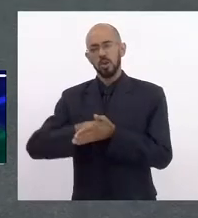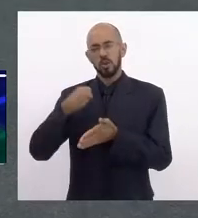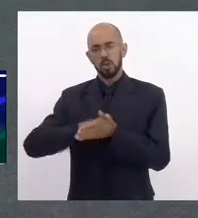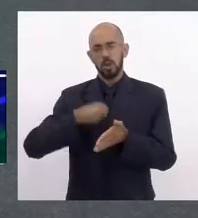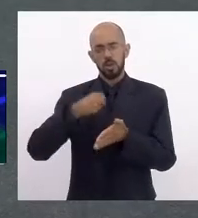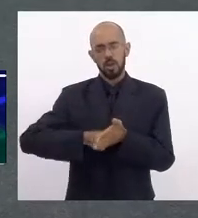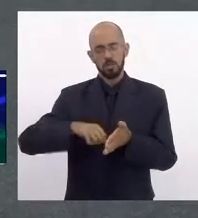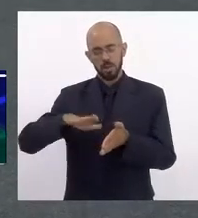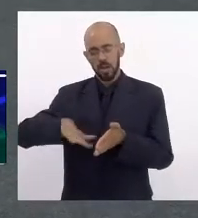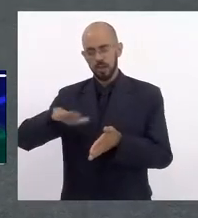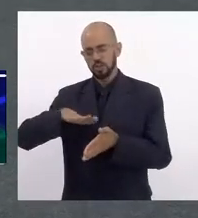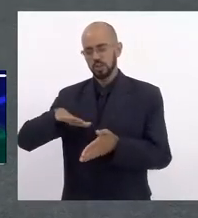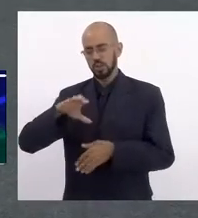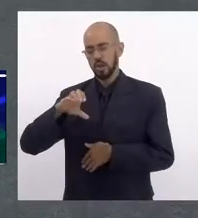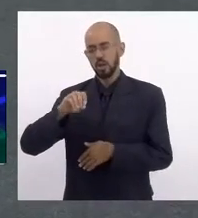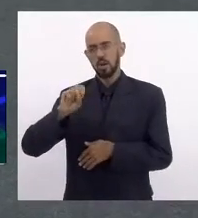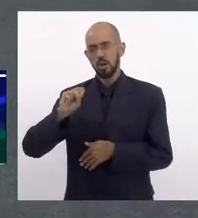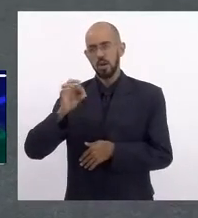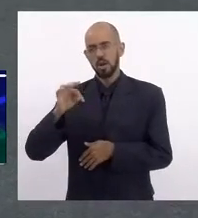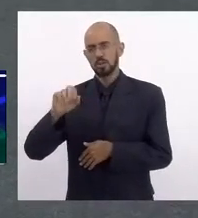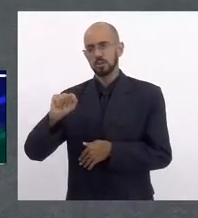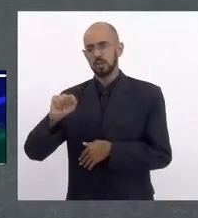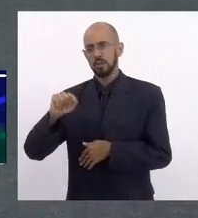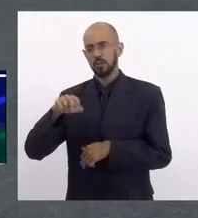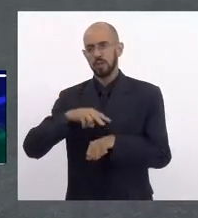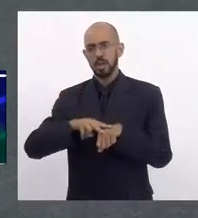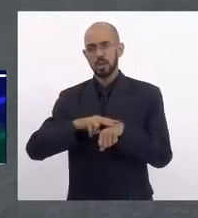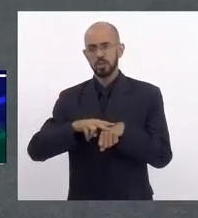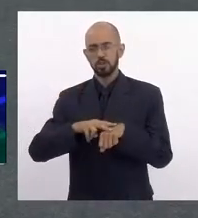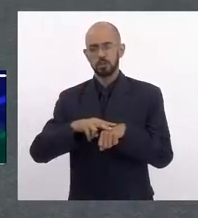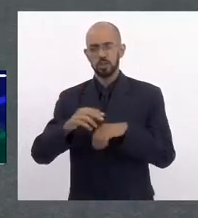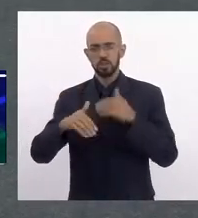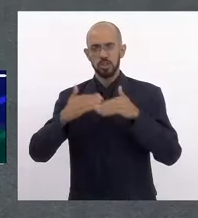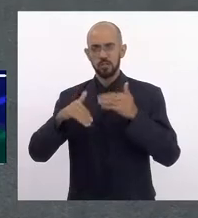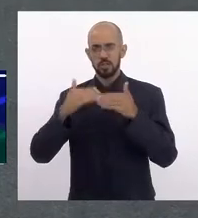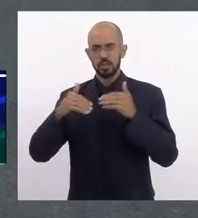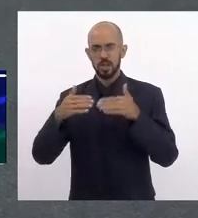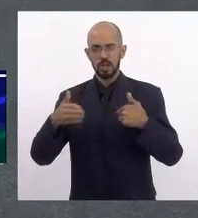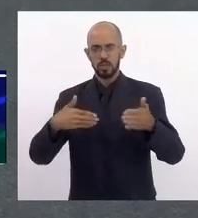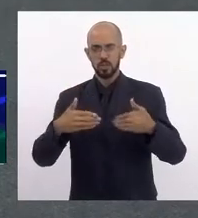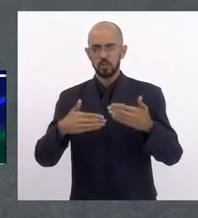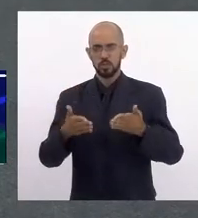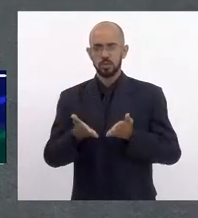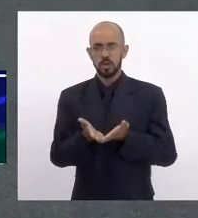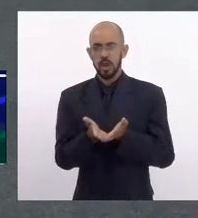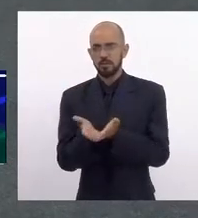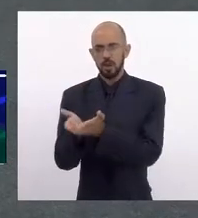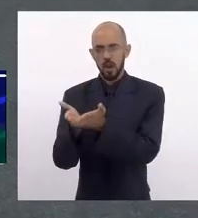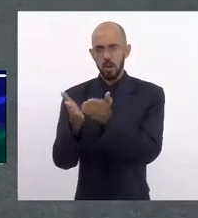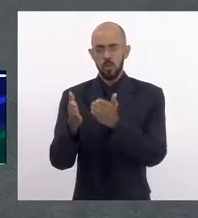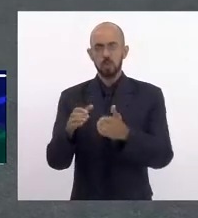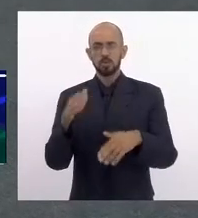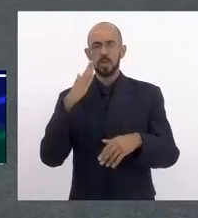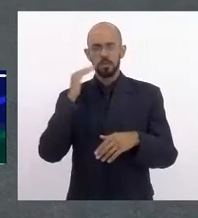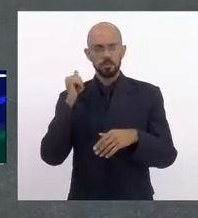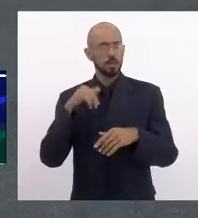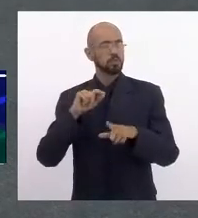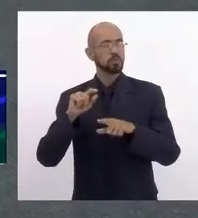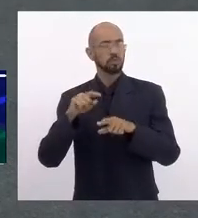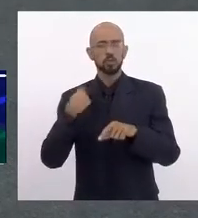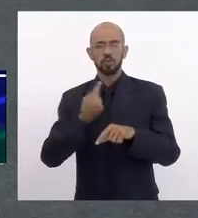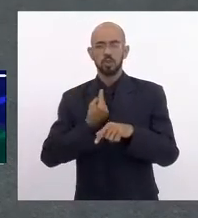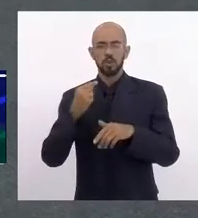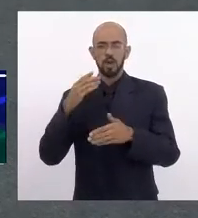região da Costa Verde para que a gente possa avançar na indústria naval, sabendo que nós já perdemos as